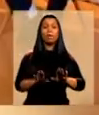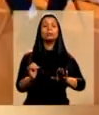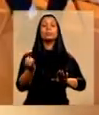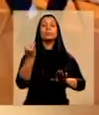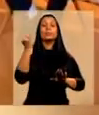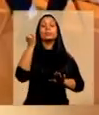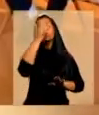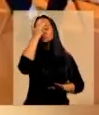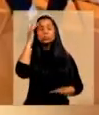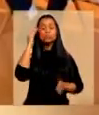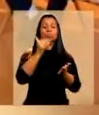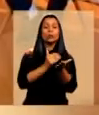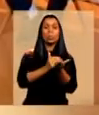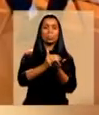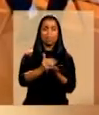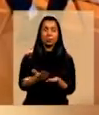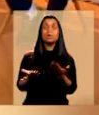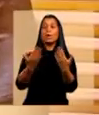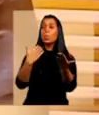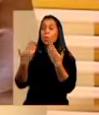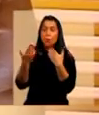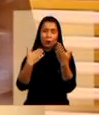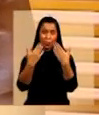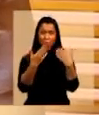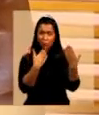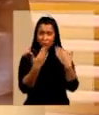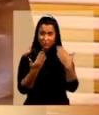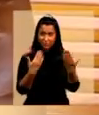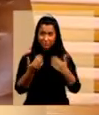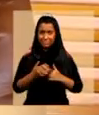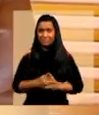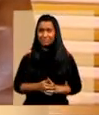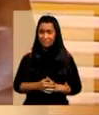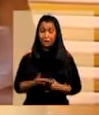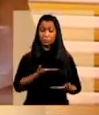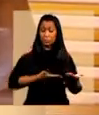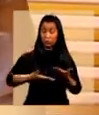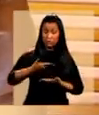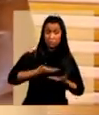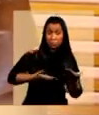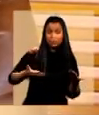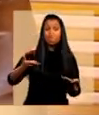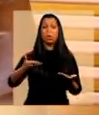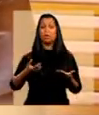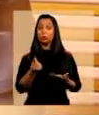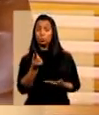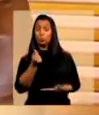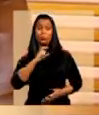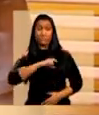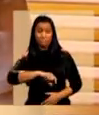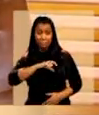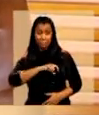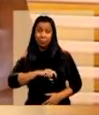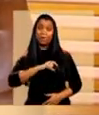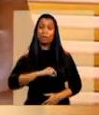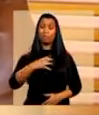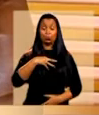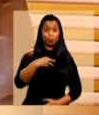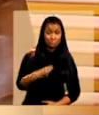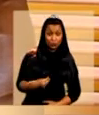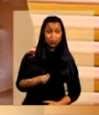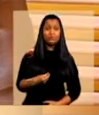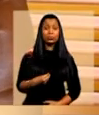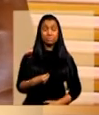muito importante que os casais comecem a conversar, né, sobre a relação, sobre a parte financeira, sobre